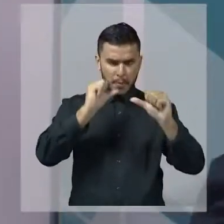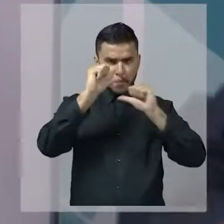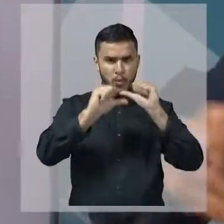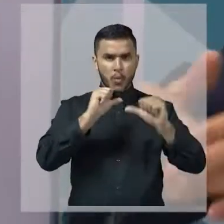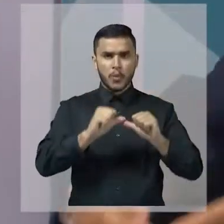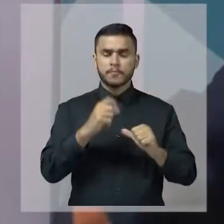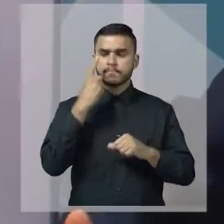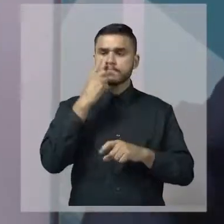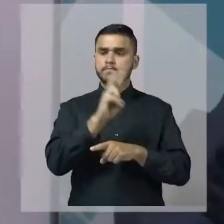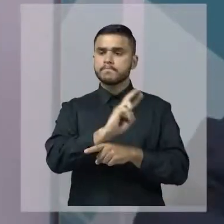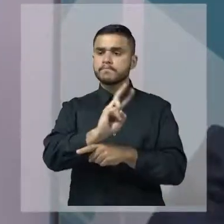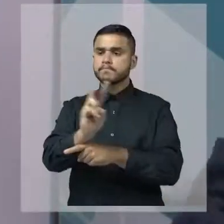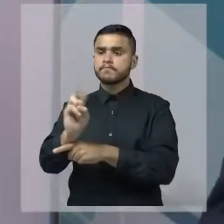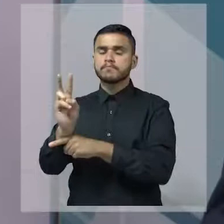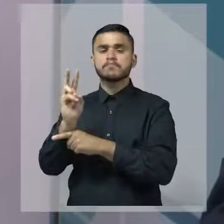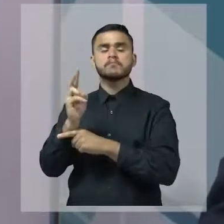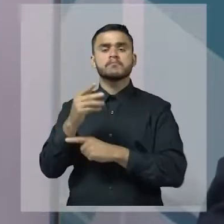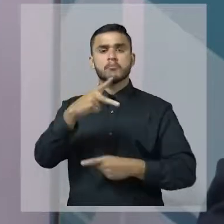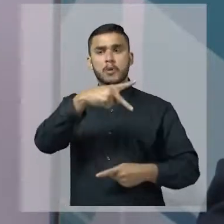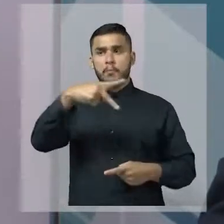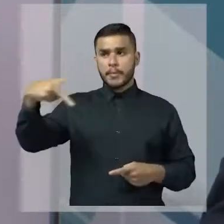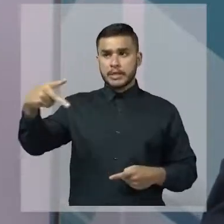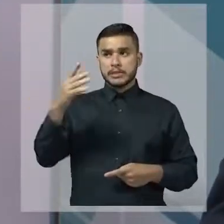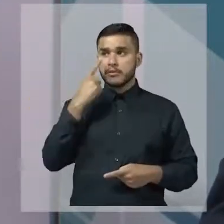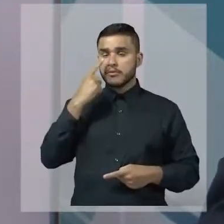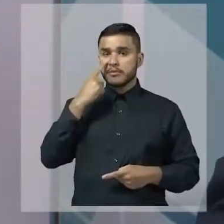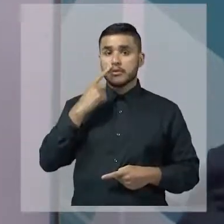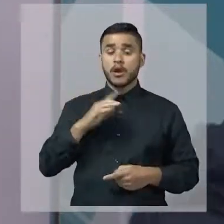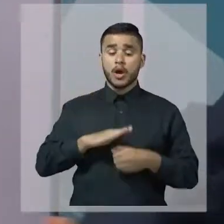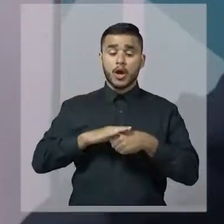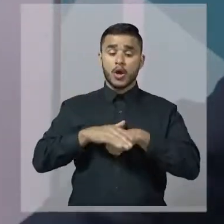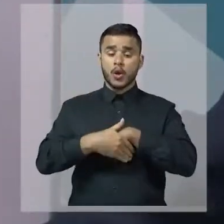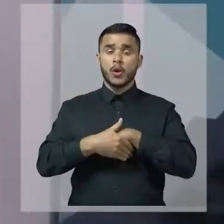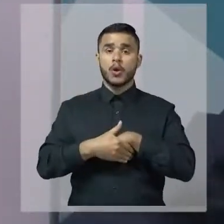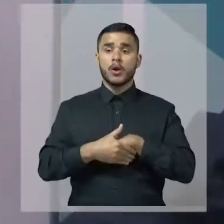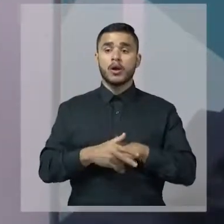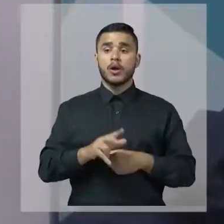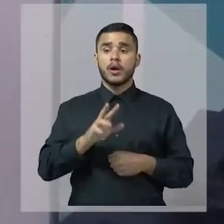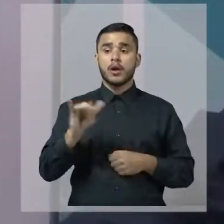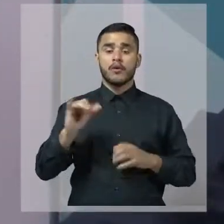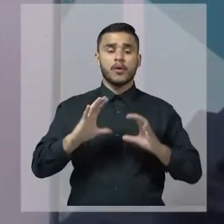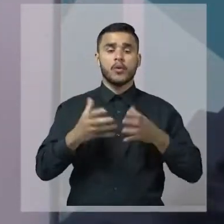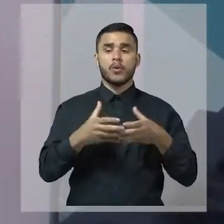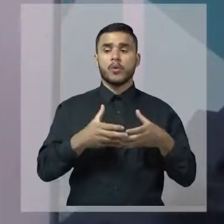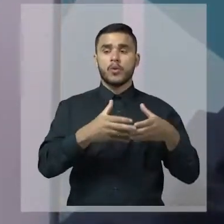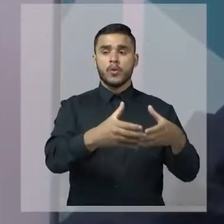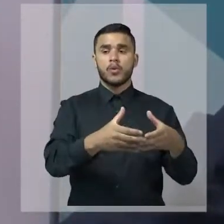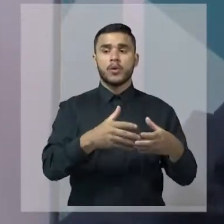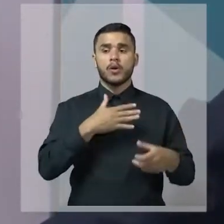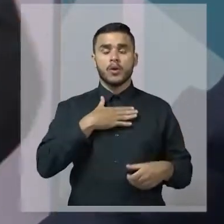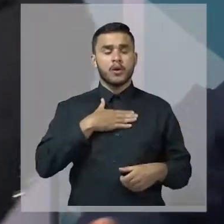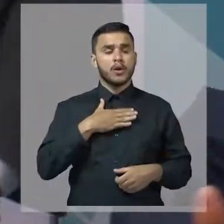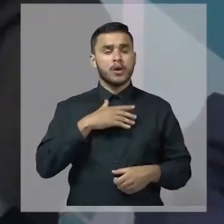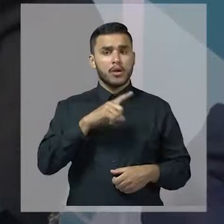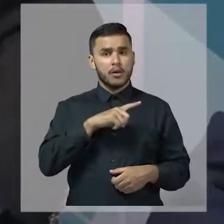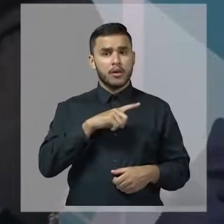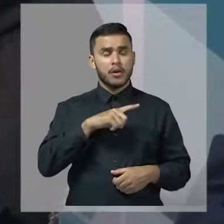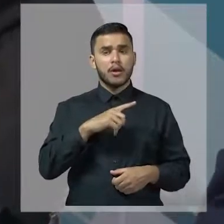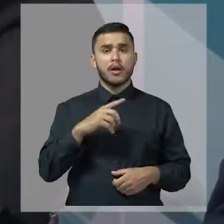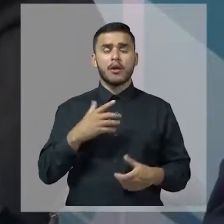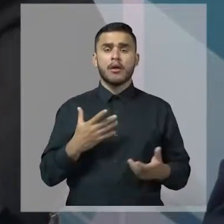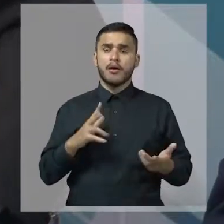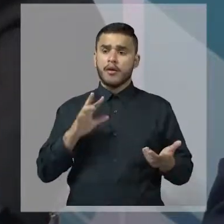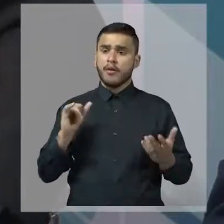normas, fiscaliza o Poder Executivo, e durante a noite ele vai recolhido para a papuda. Você tem deputados e senador